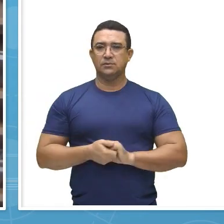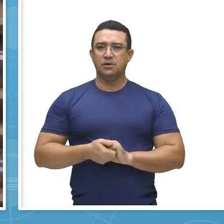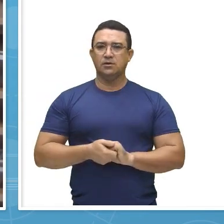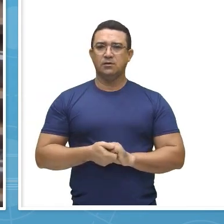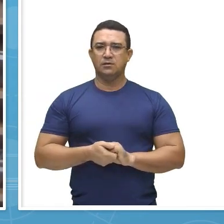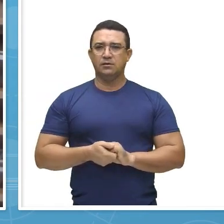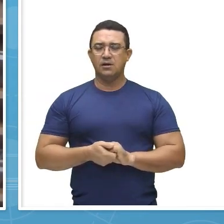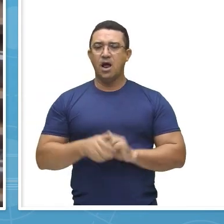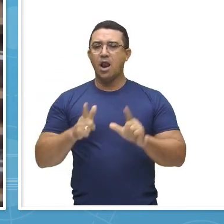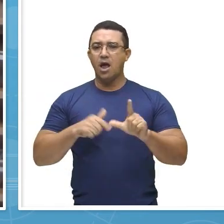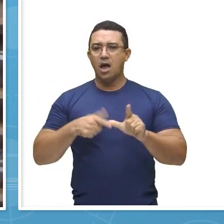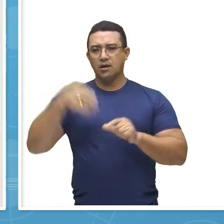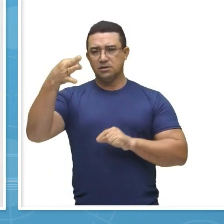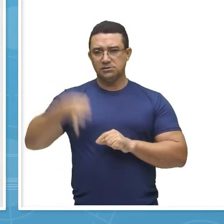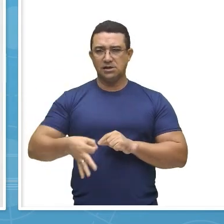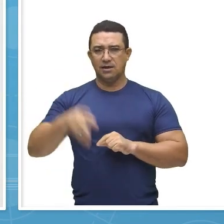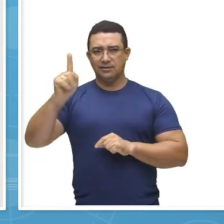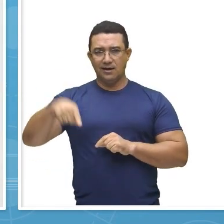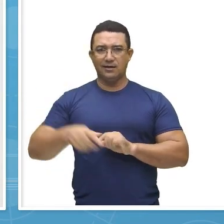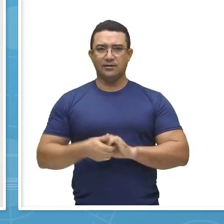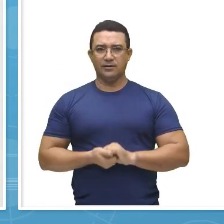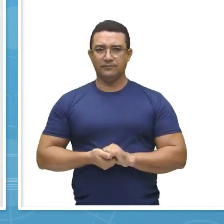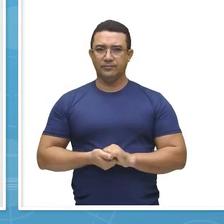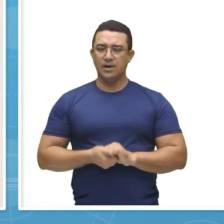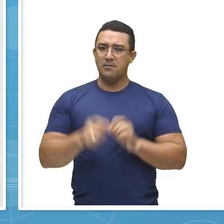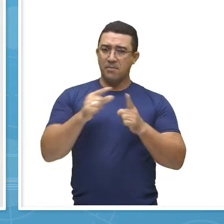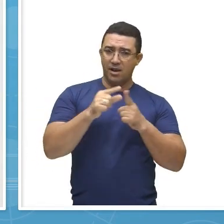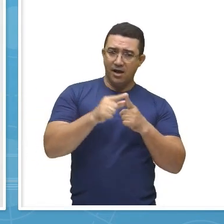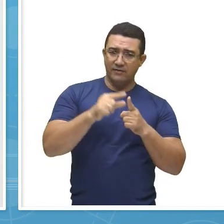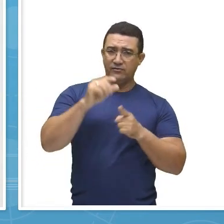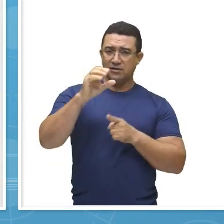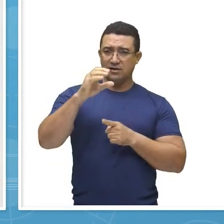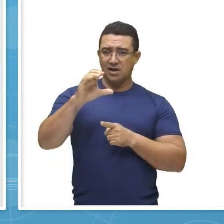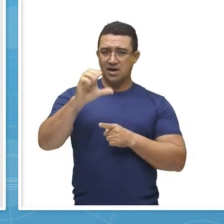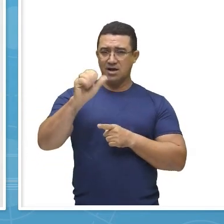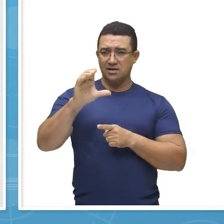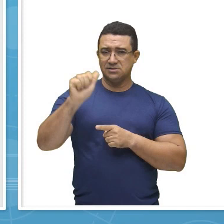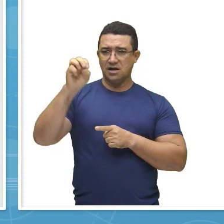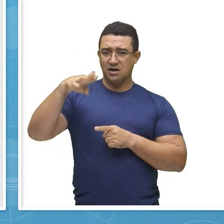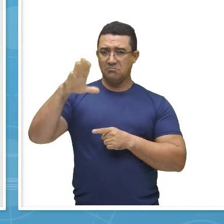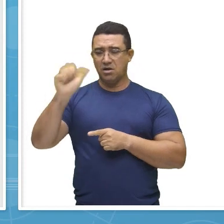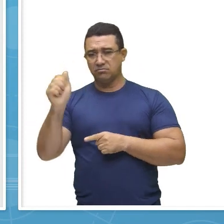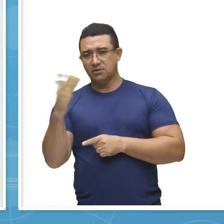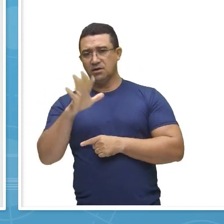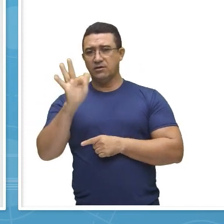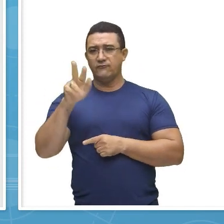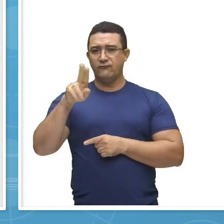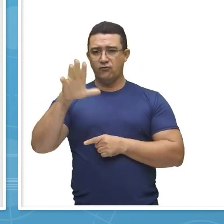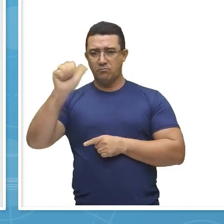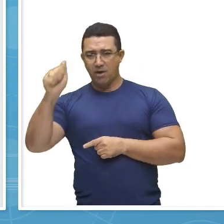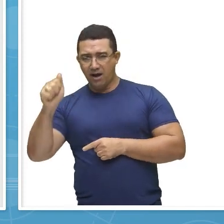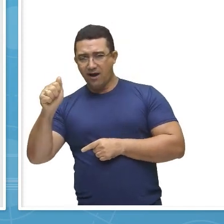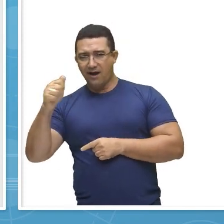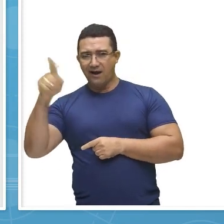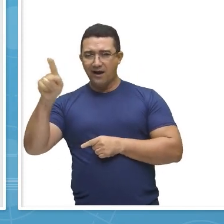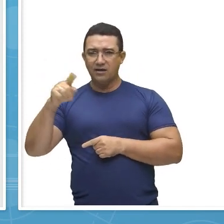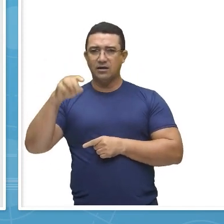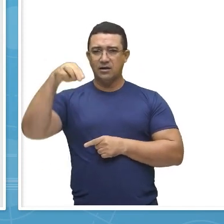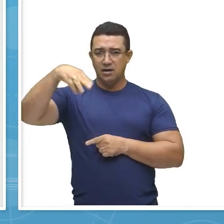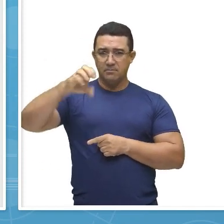correta, olha aí, expressões como caçamba, fubá, moleque, corcunda. Na culinária,